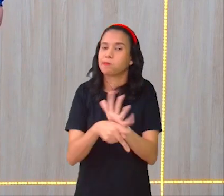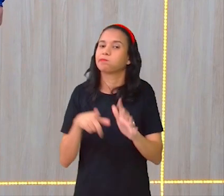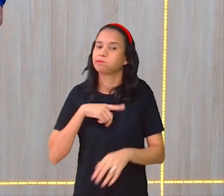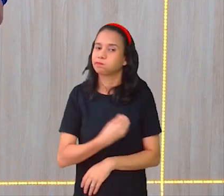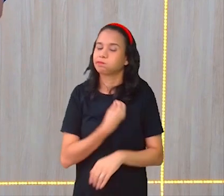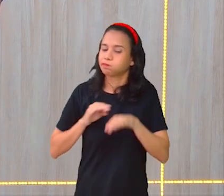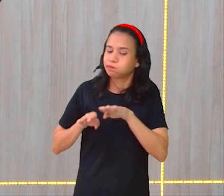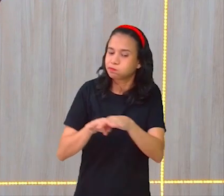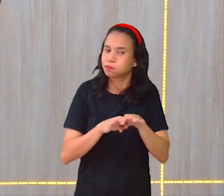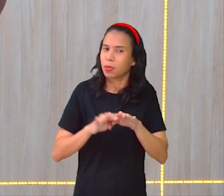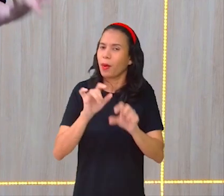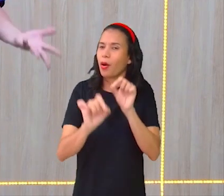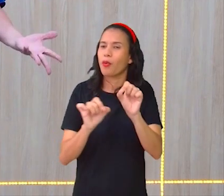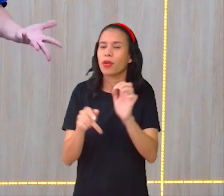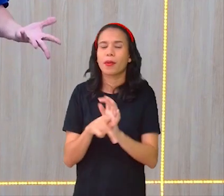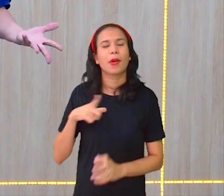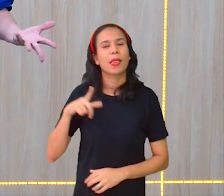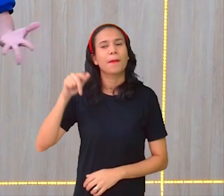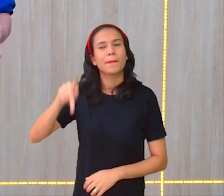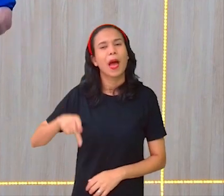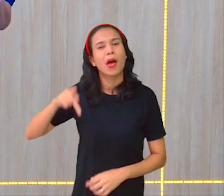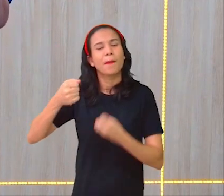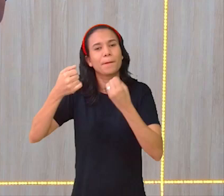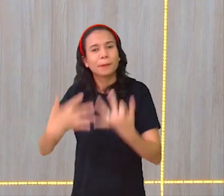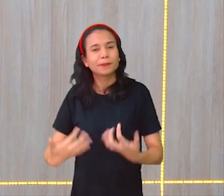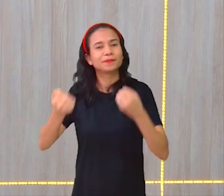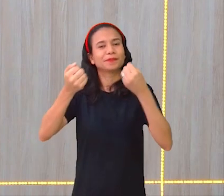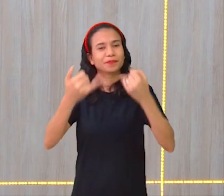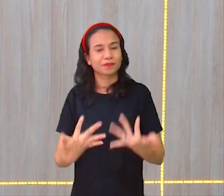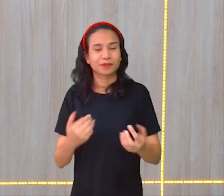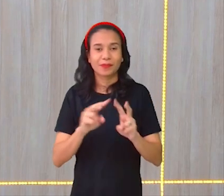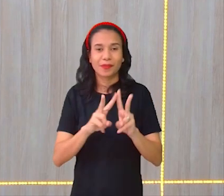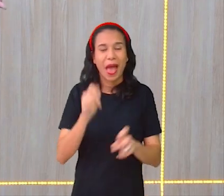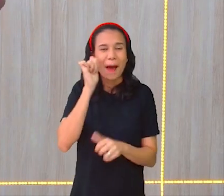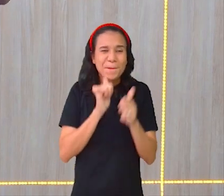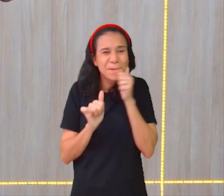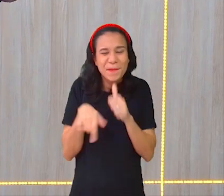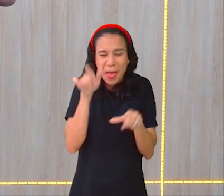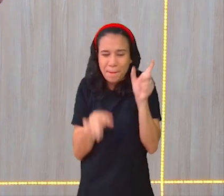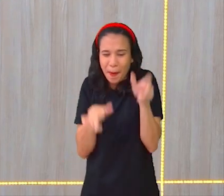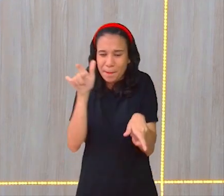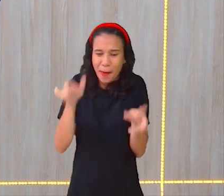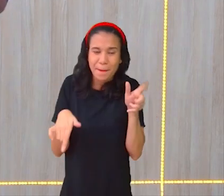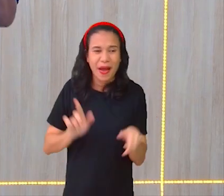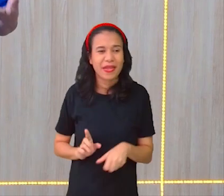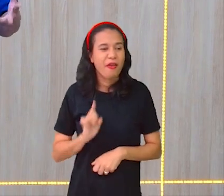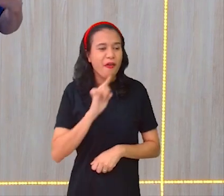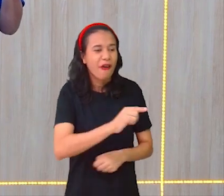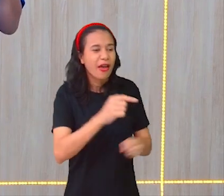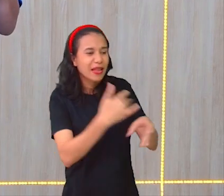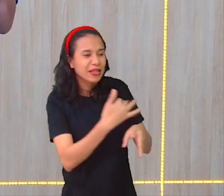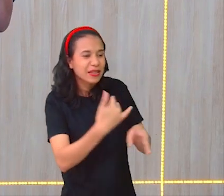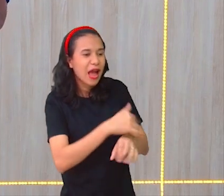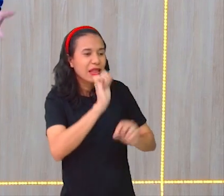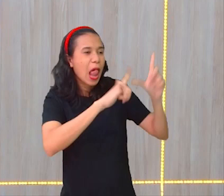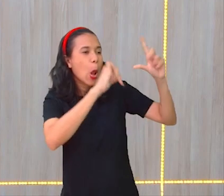harmonia. E o que é que diz o pastoril? Ele fala, né, das pastorinhas que iam a Belém para adorar o